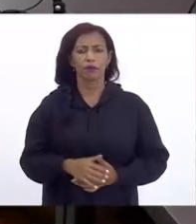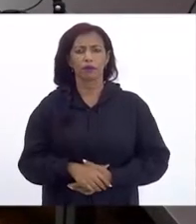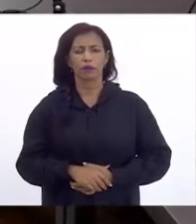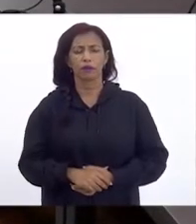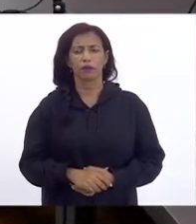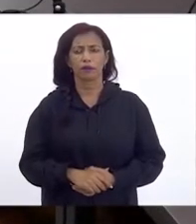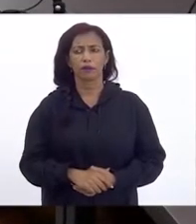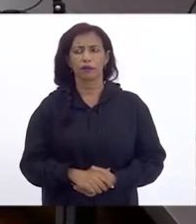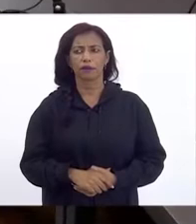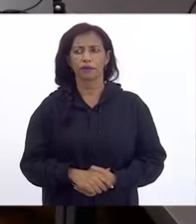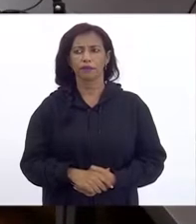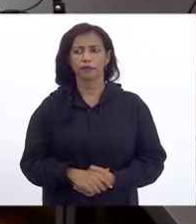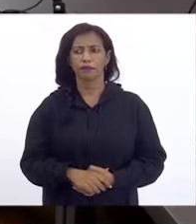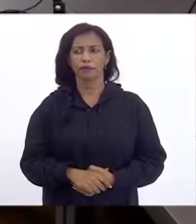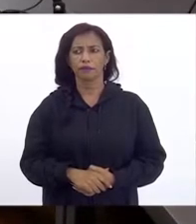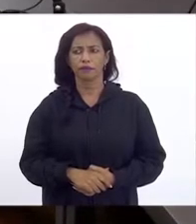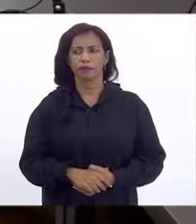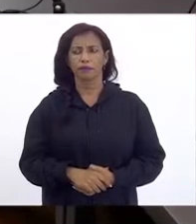Obrigado.